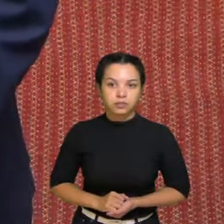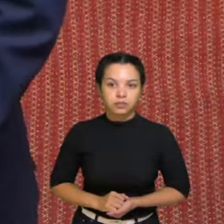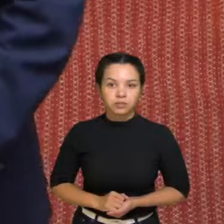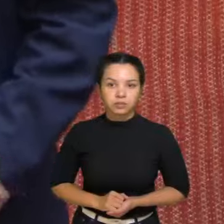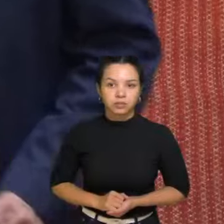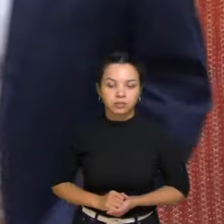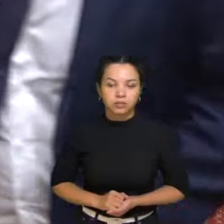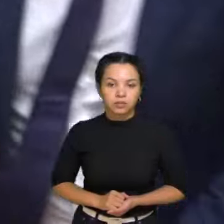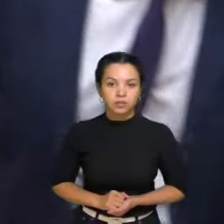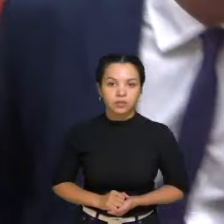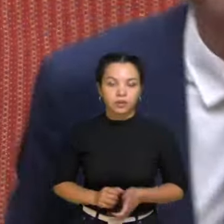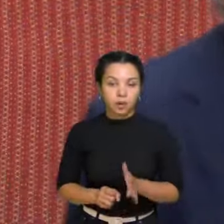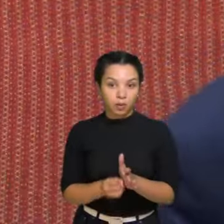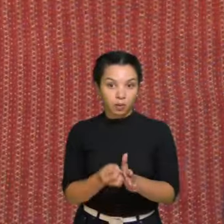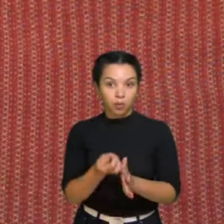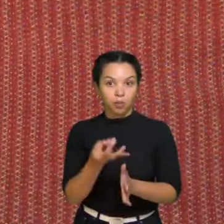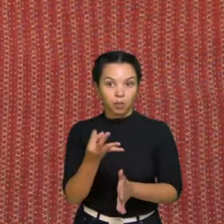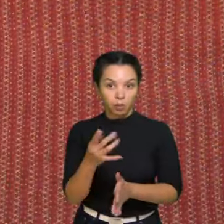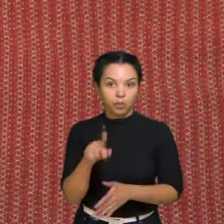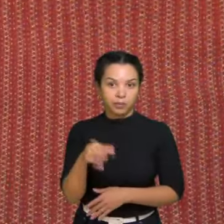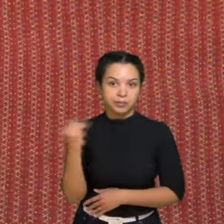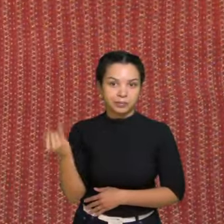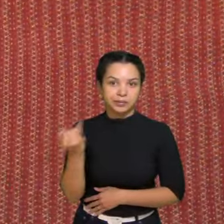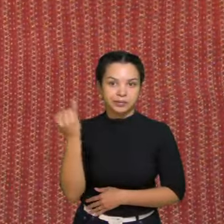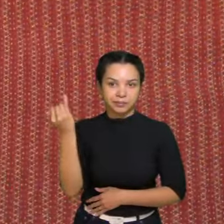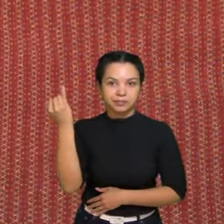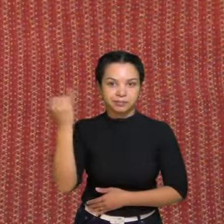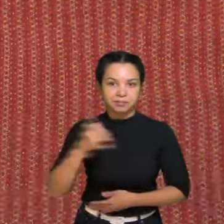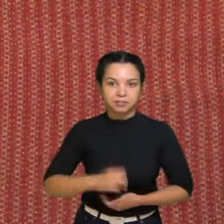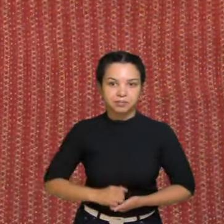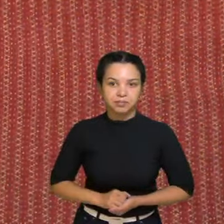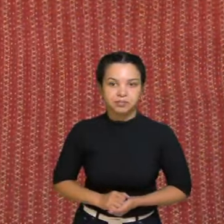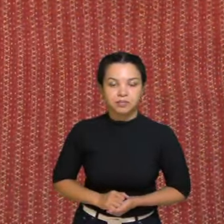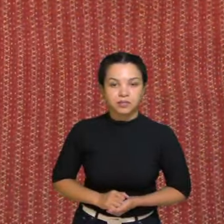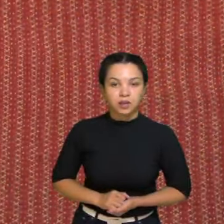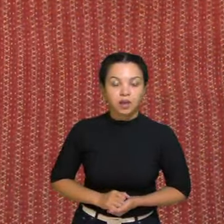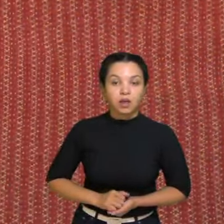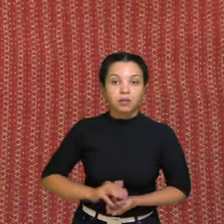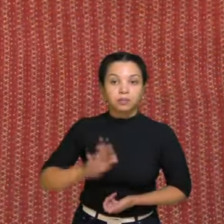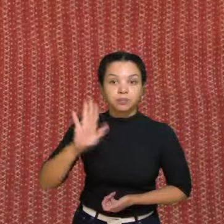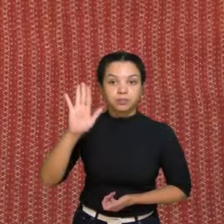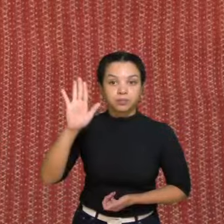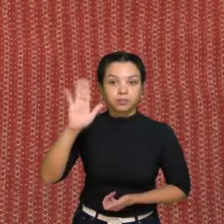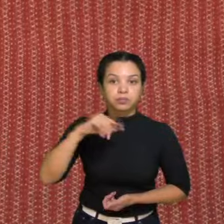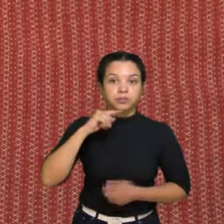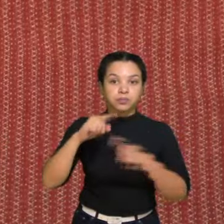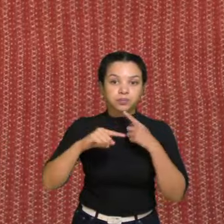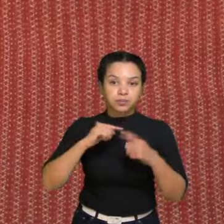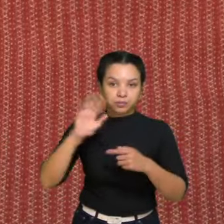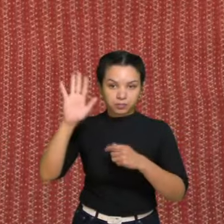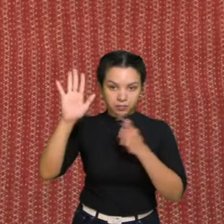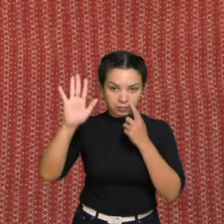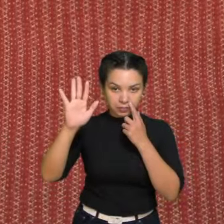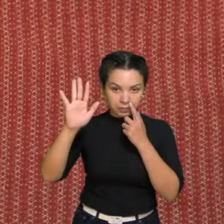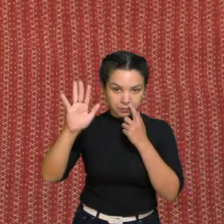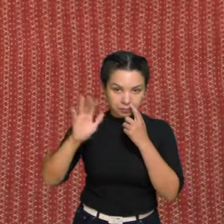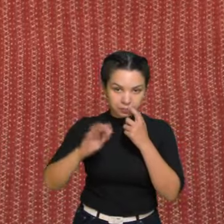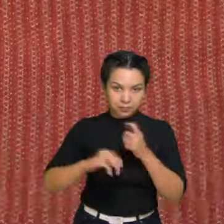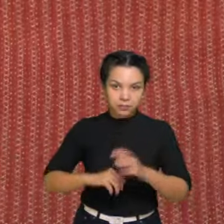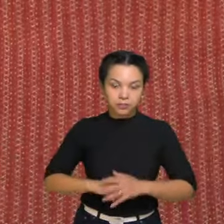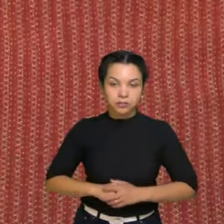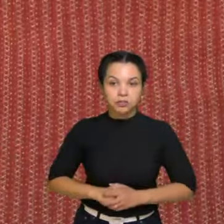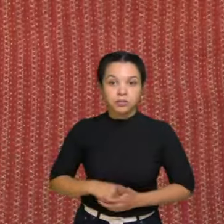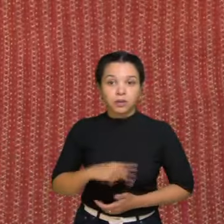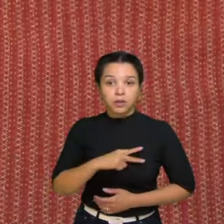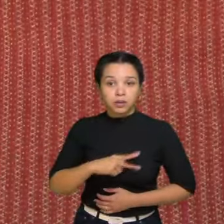é querido, líder. Mesmo. É querido. Senhor presidente, pela ordem, por favor. Pela ordem, deputado Antídio Lunelli. Senhor presidente,